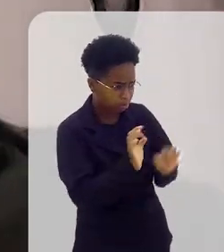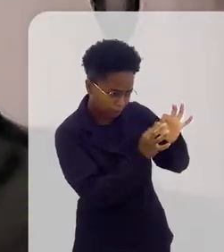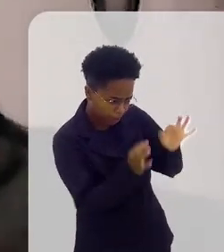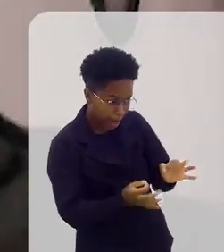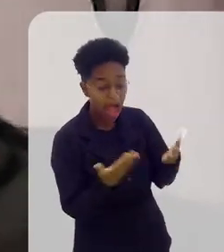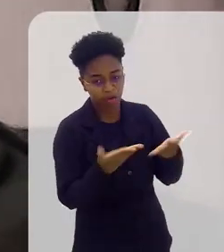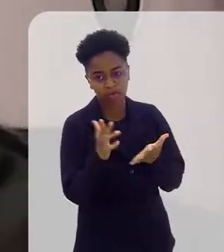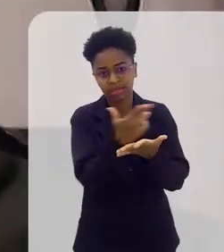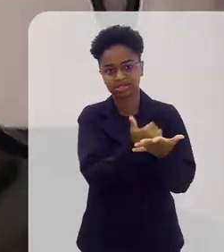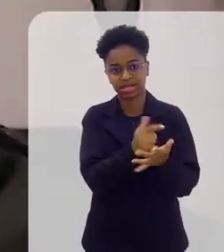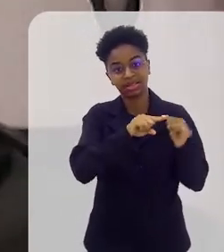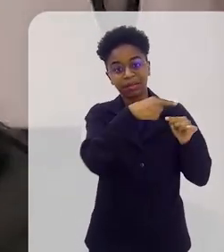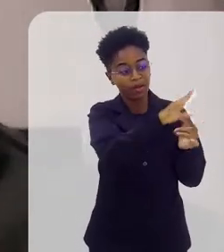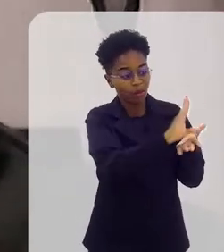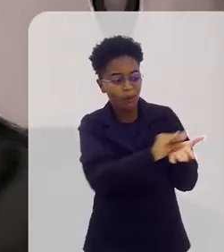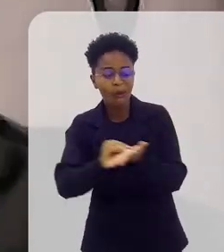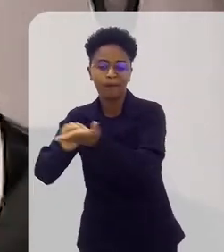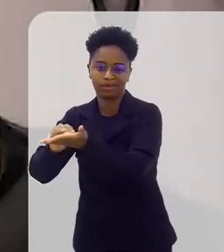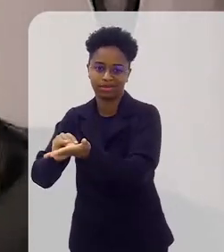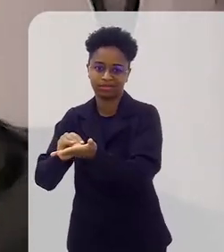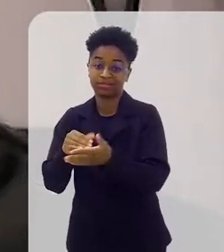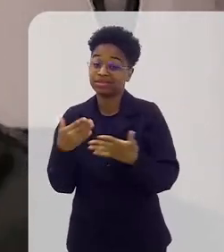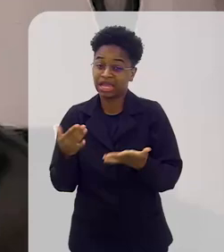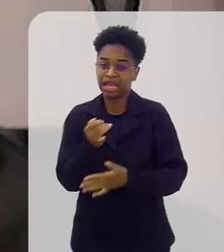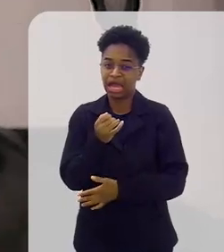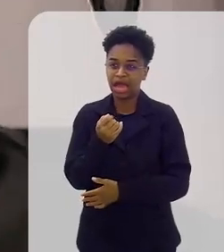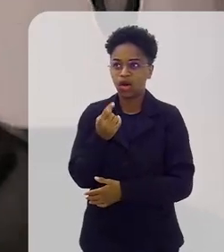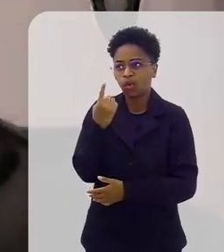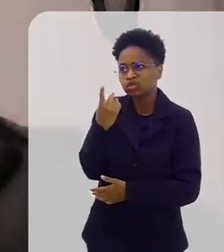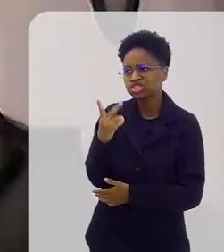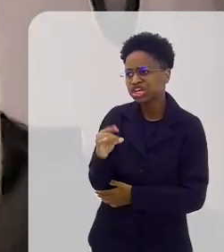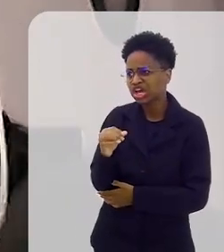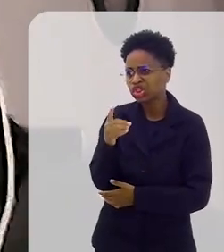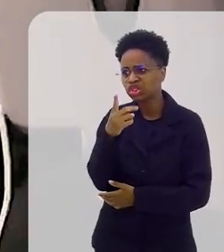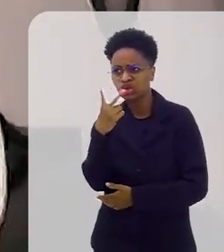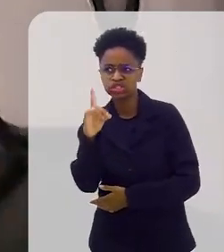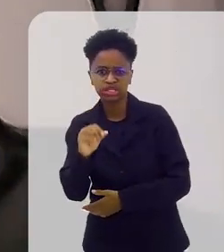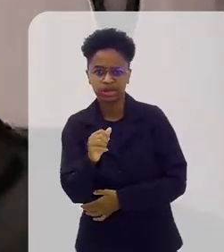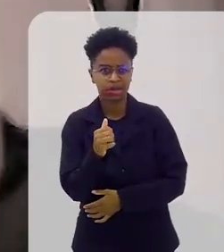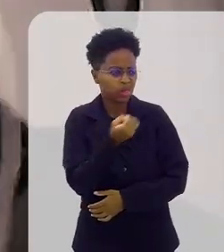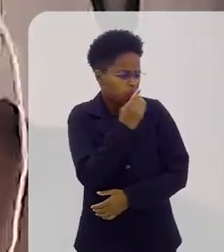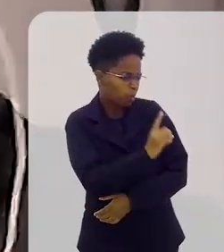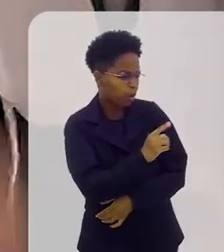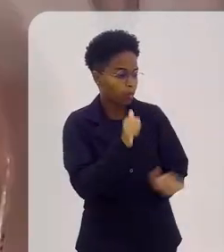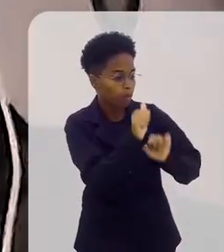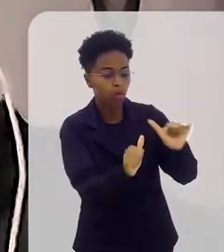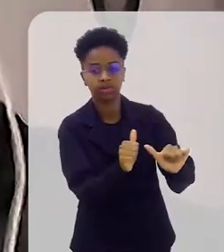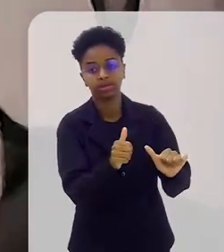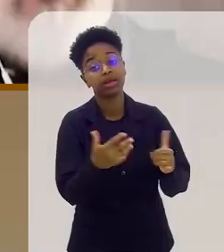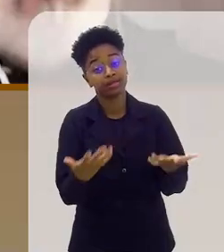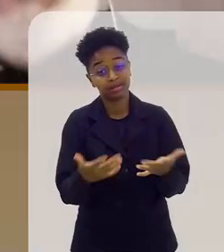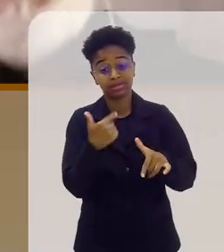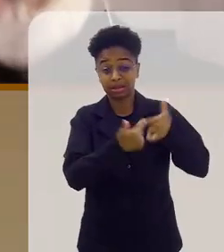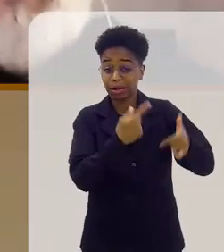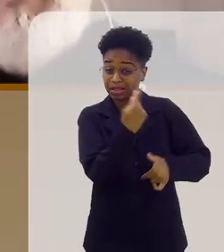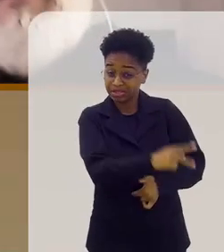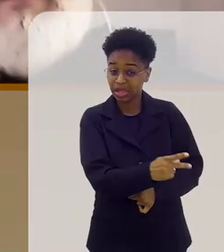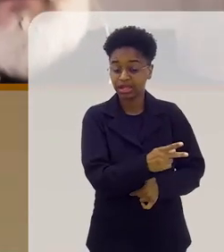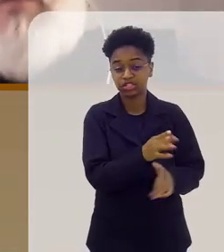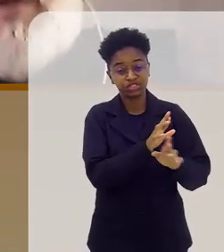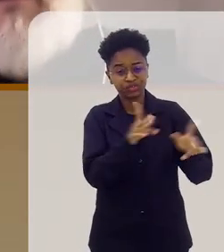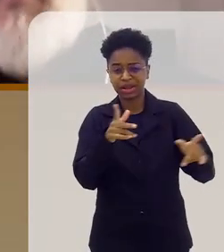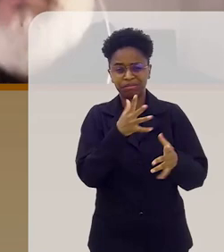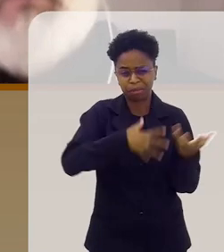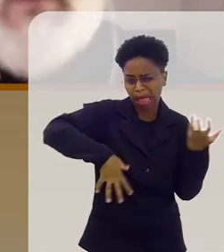ficou bom? Ficou. Aí faz o figurino agora. Aí você copiava aquilo. Dava um dia, dois, não, não ficou bom, muda tudo. E o trabalho dele